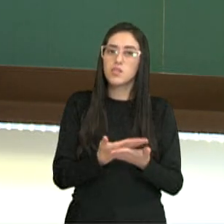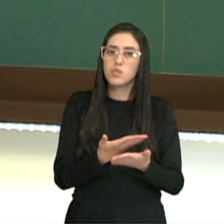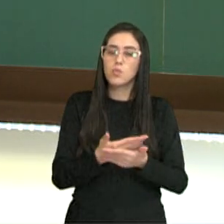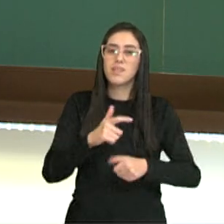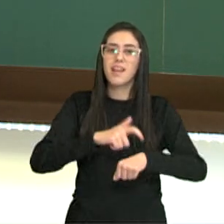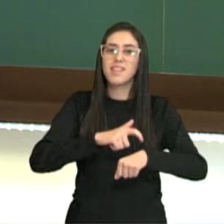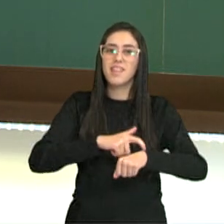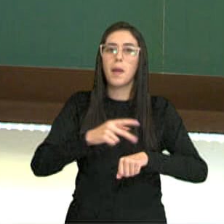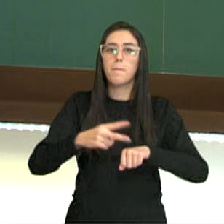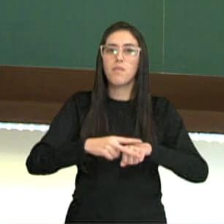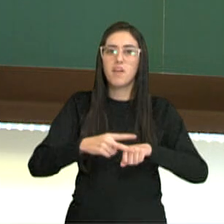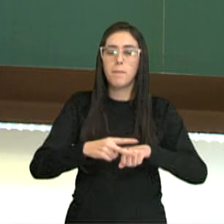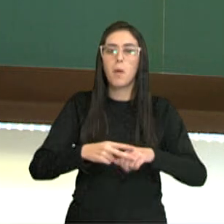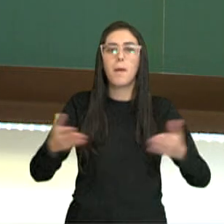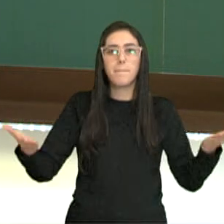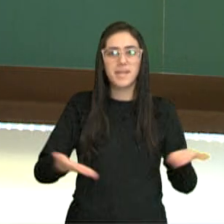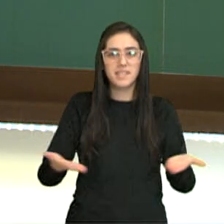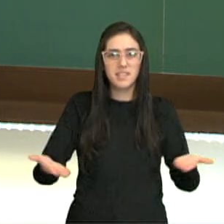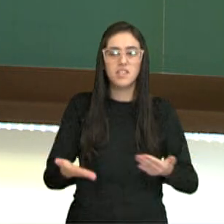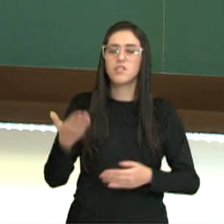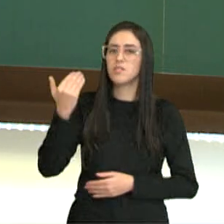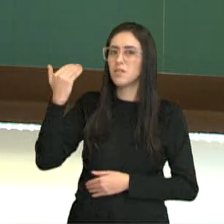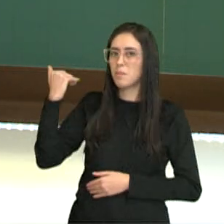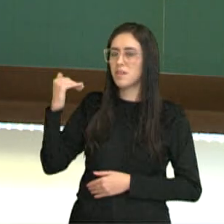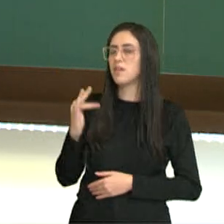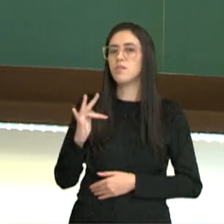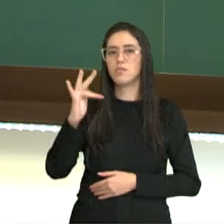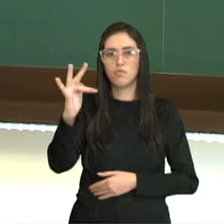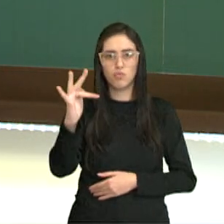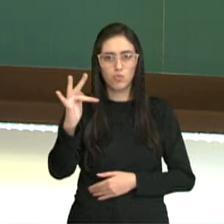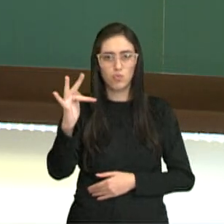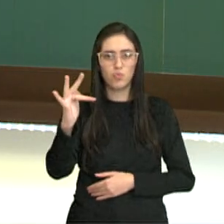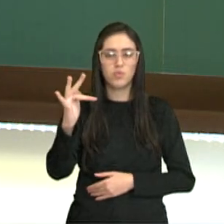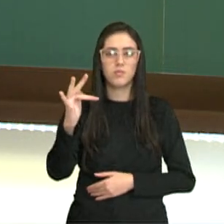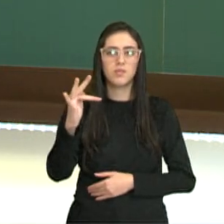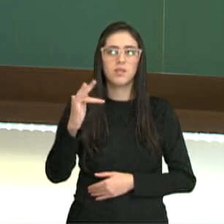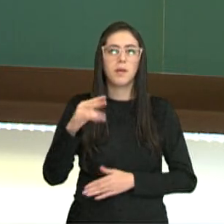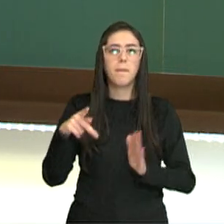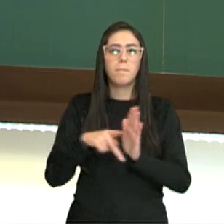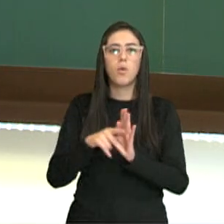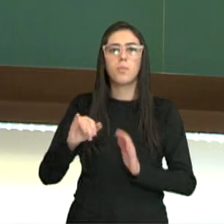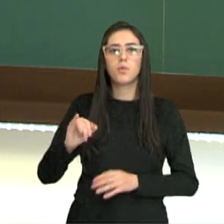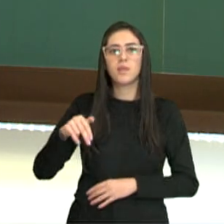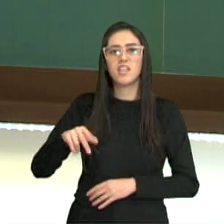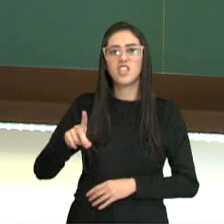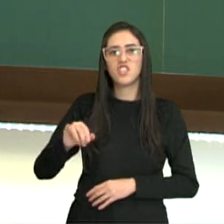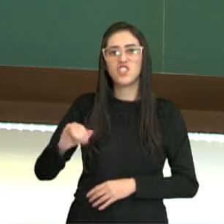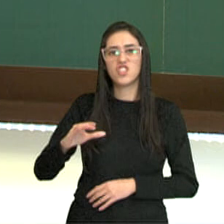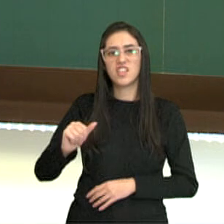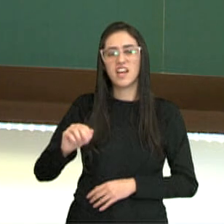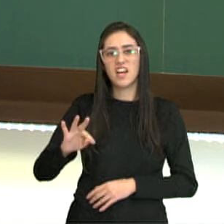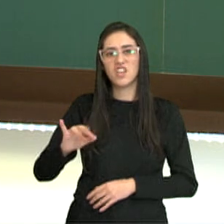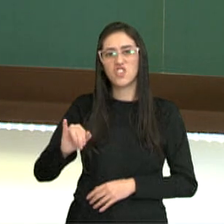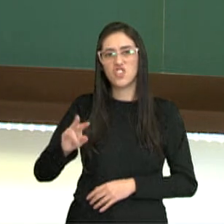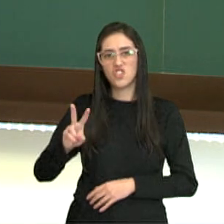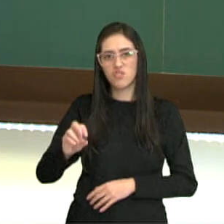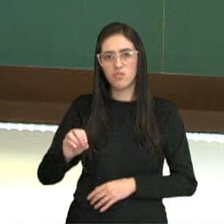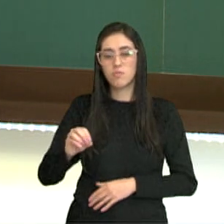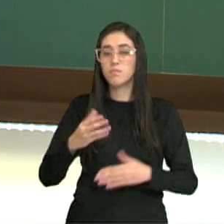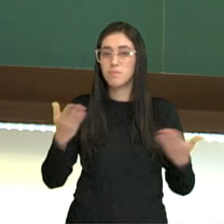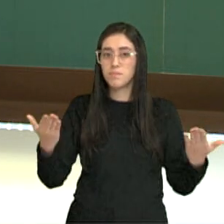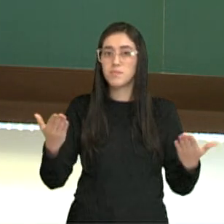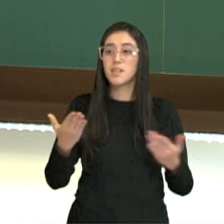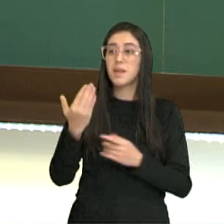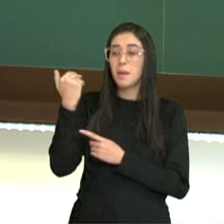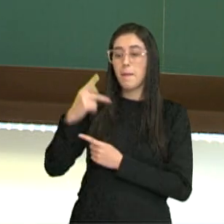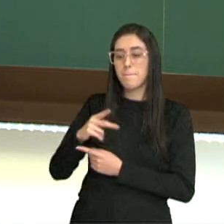tempos verbais presente, pretérito e futuro no modo indicativo do verbo, tá? Lembrando que pretérito